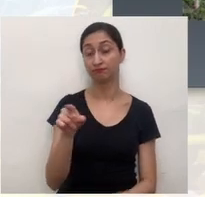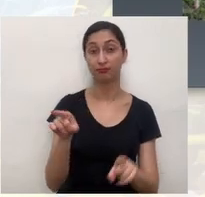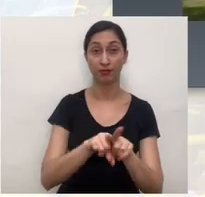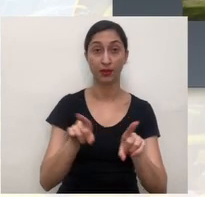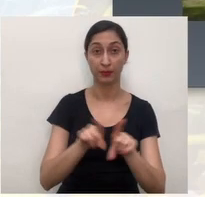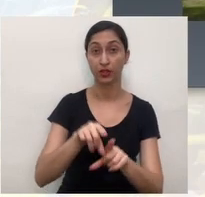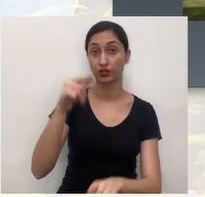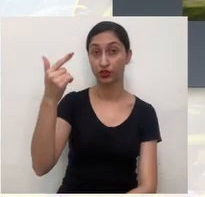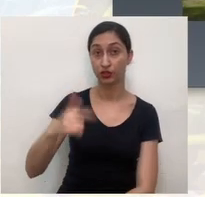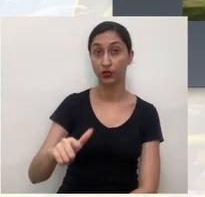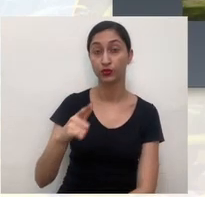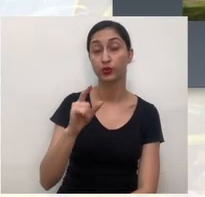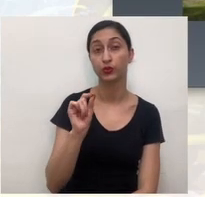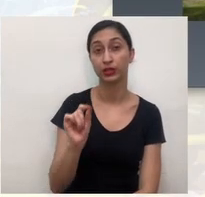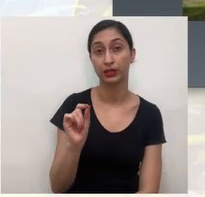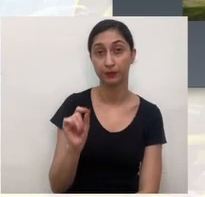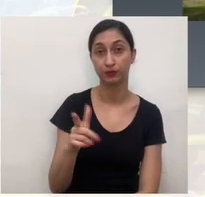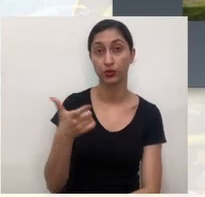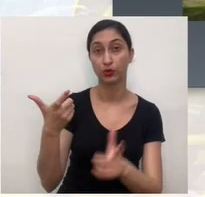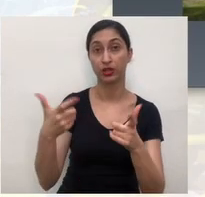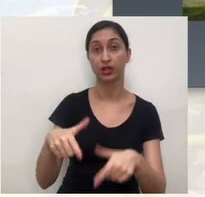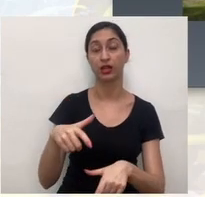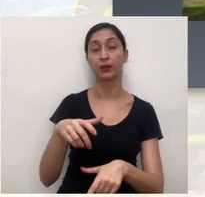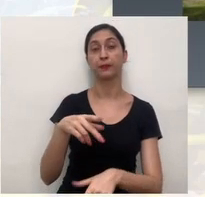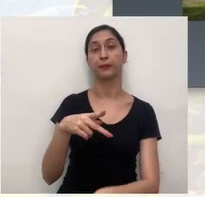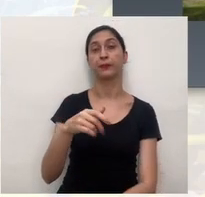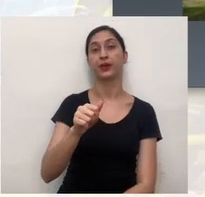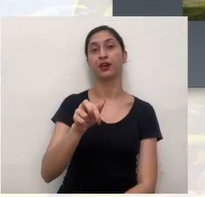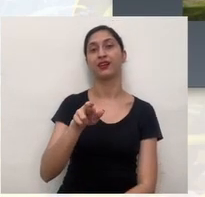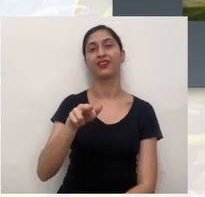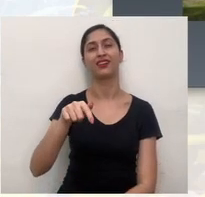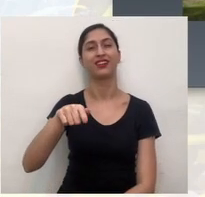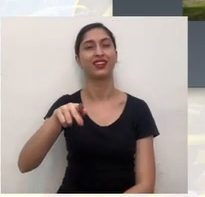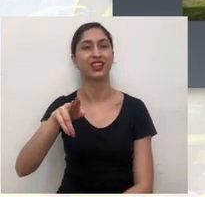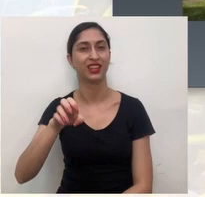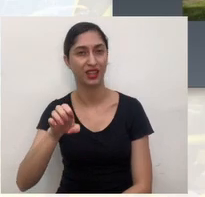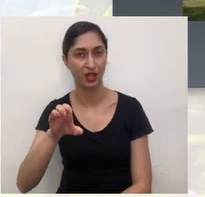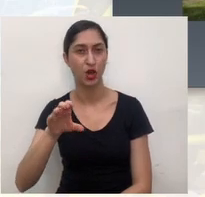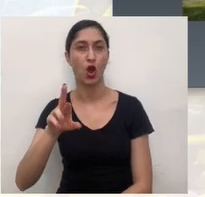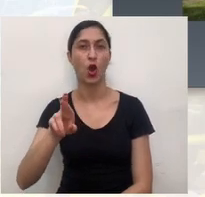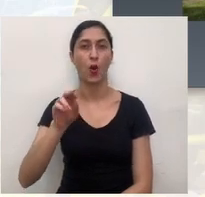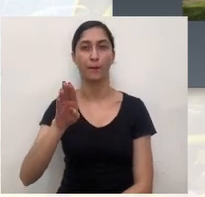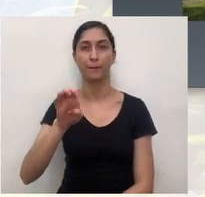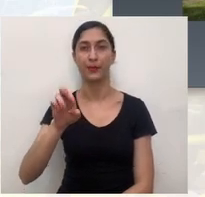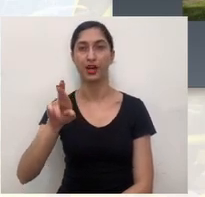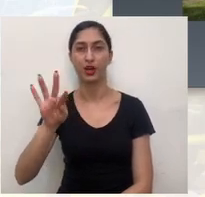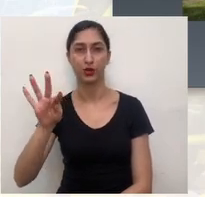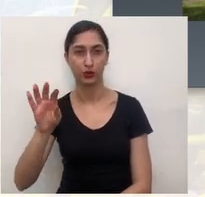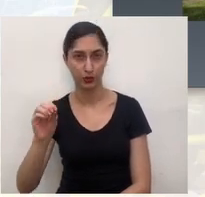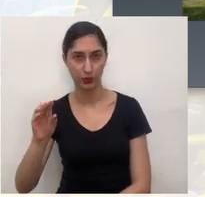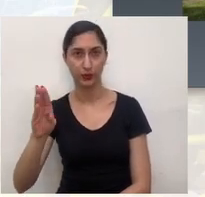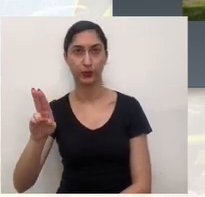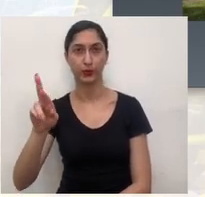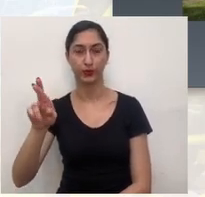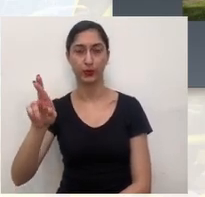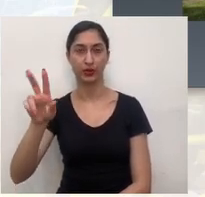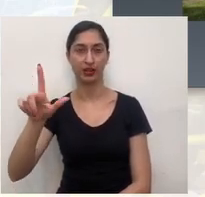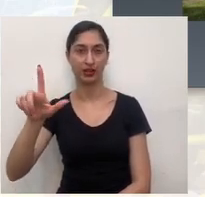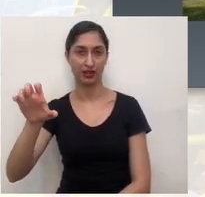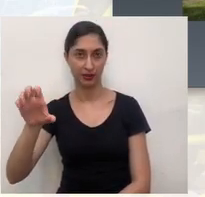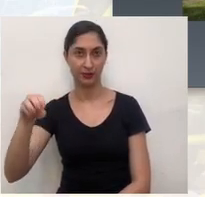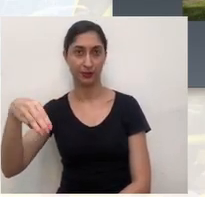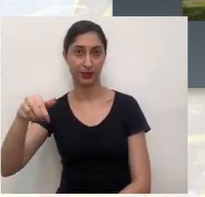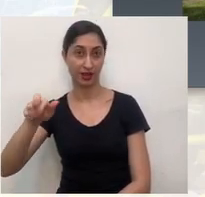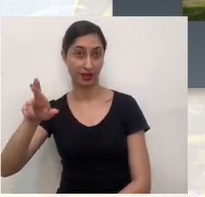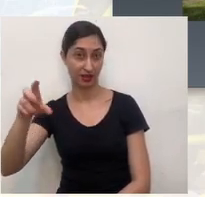se repetir no Parque Roberto Burle Marx, o atual Parque Roberto Burle Marx, em São José dos Campos, que